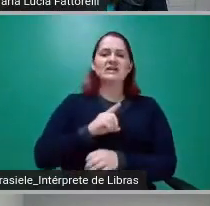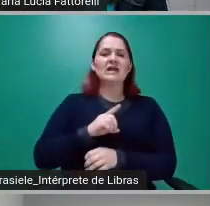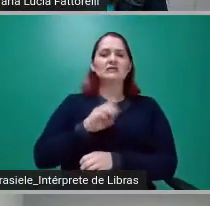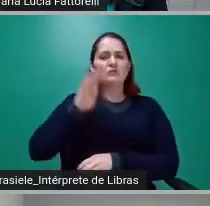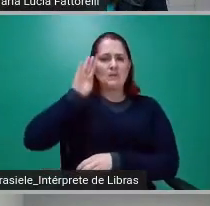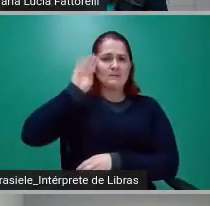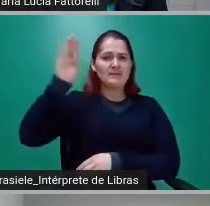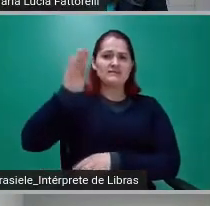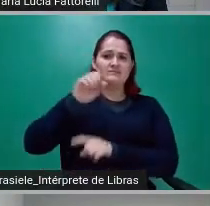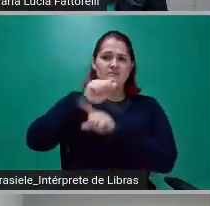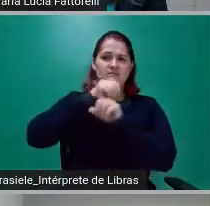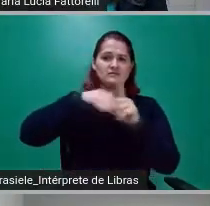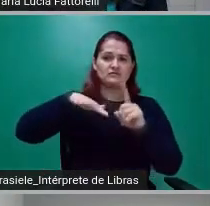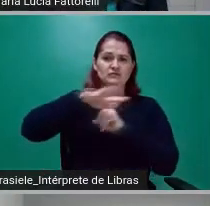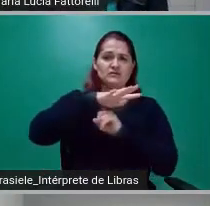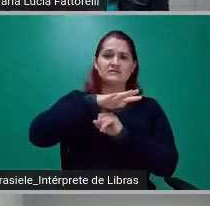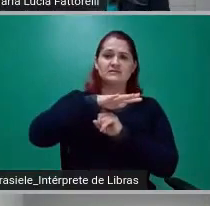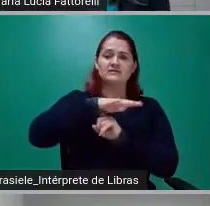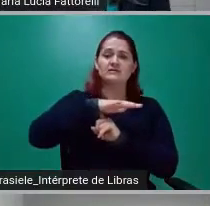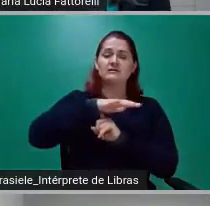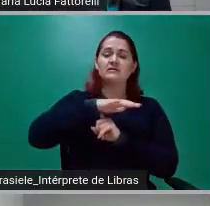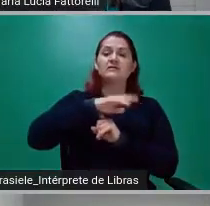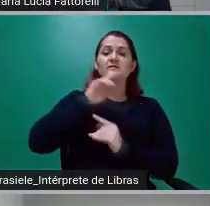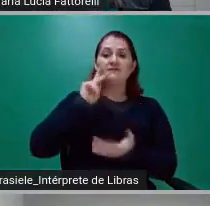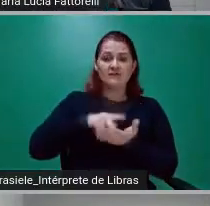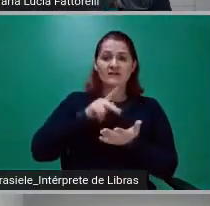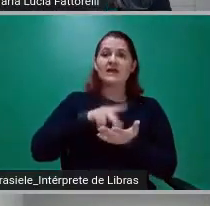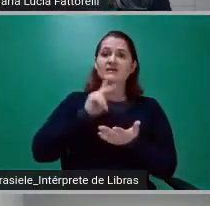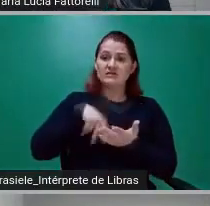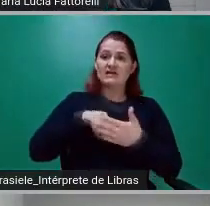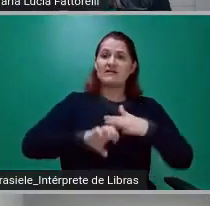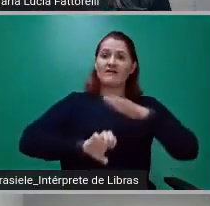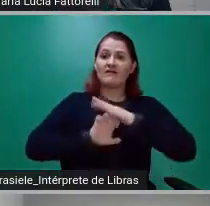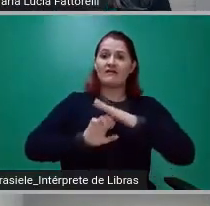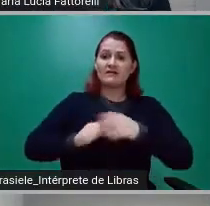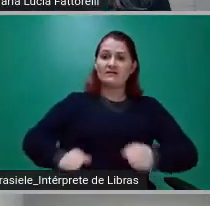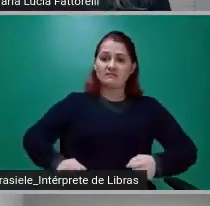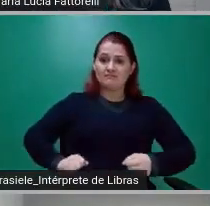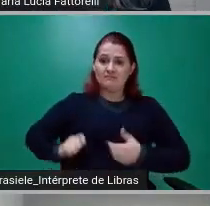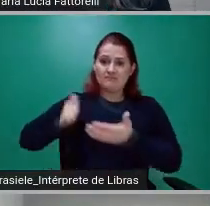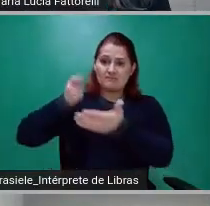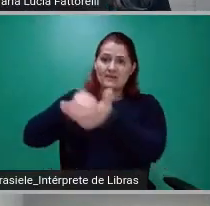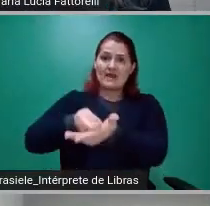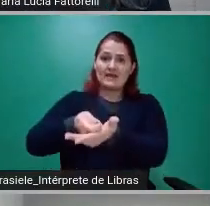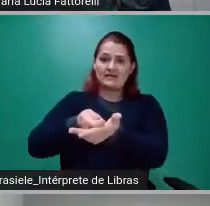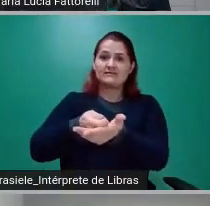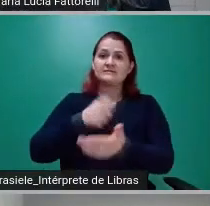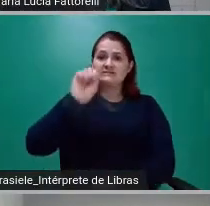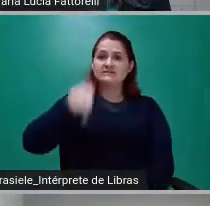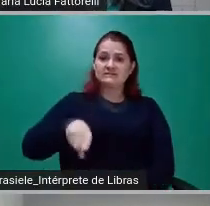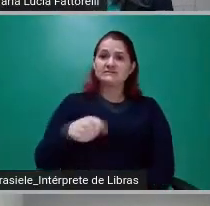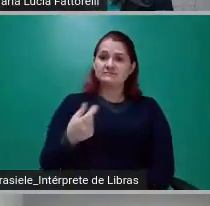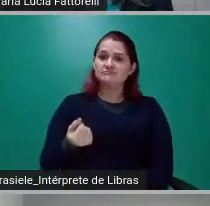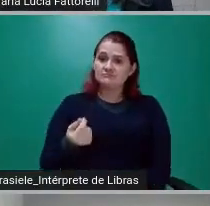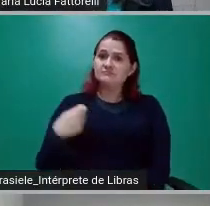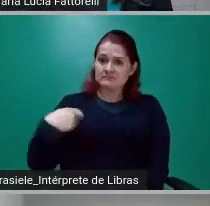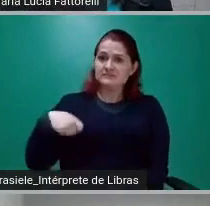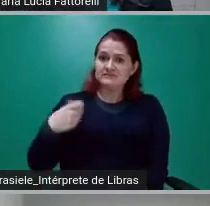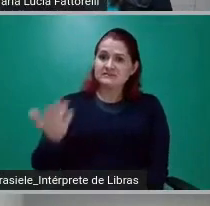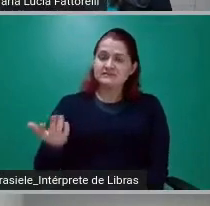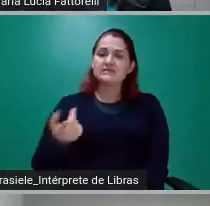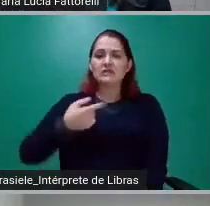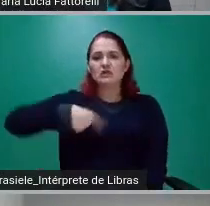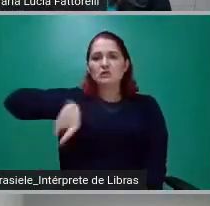custam dinheiro, que custam recursos públicos. Nós sabemos disso. A pergunta é: